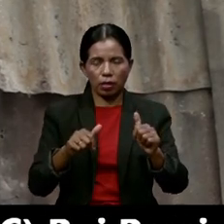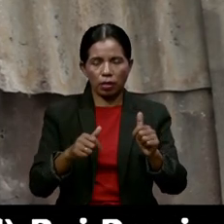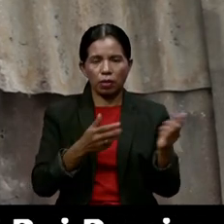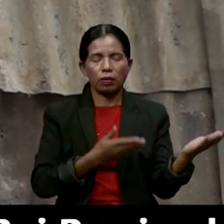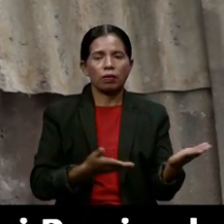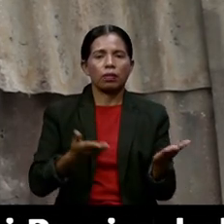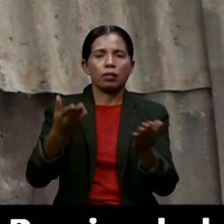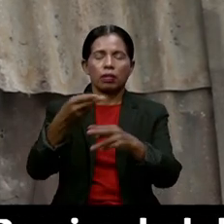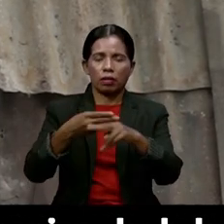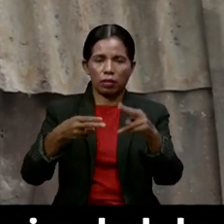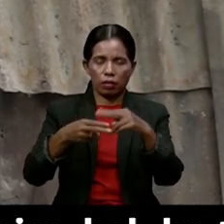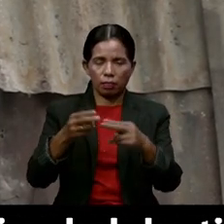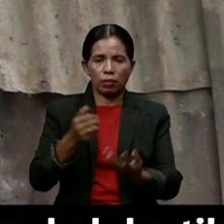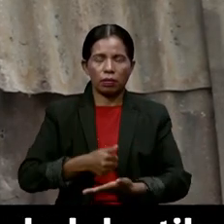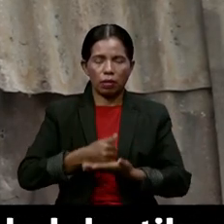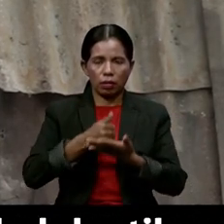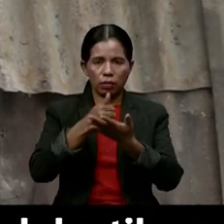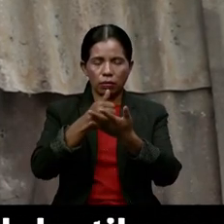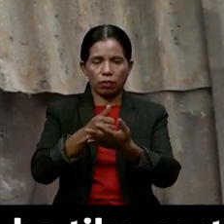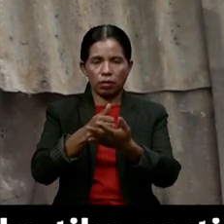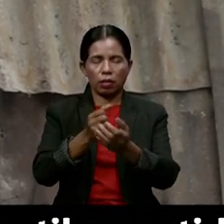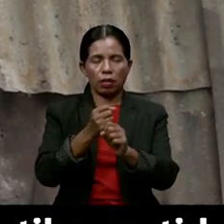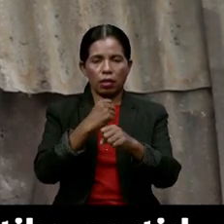clima ba. Odi hakman,